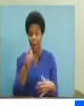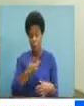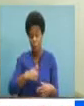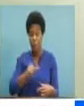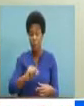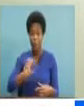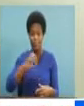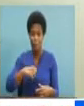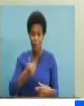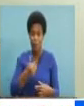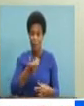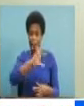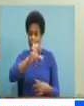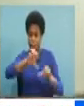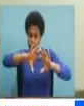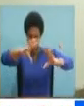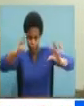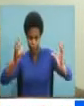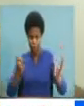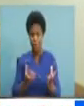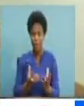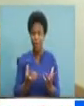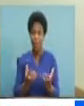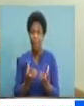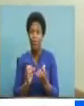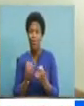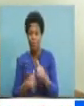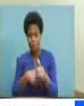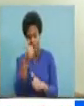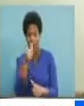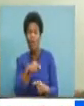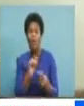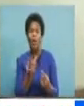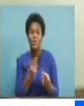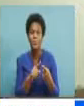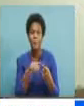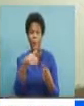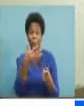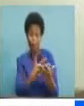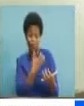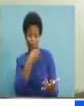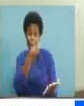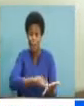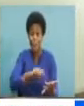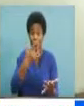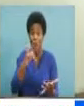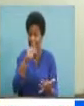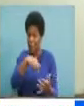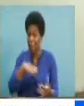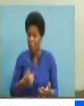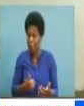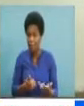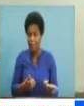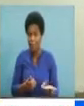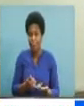caber do que uma nação global paixão fica nisso em primeiro lugar é a atração de investimento dos imigrantes em cabo verde